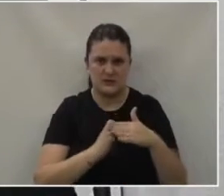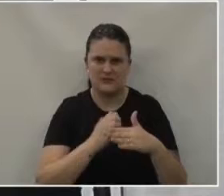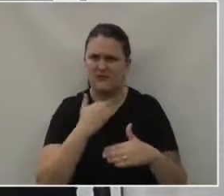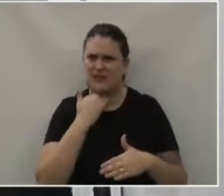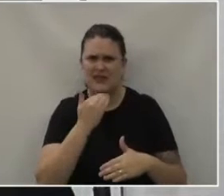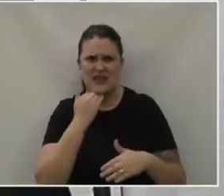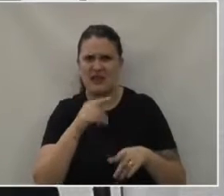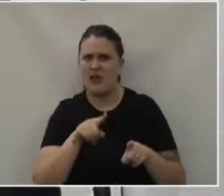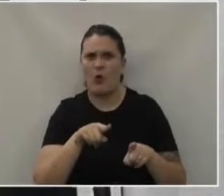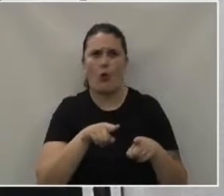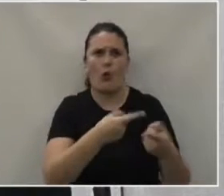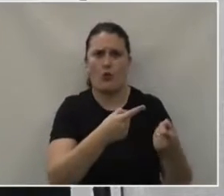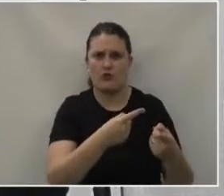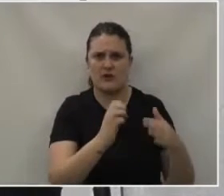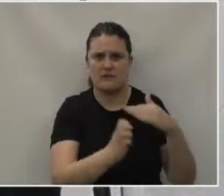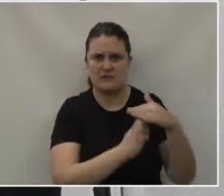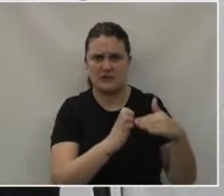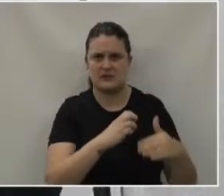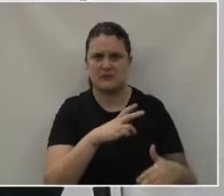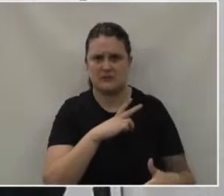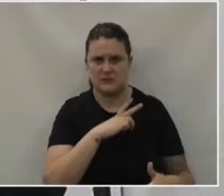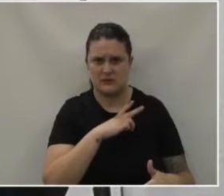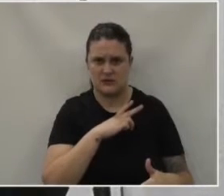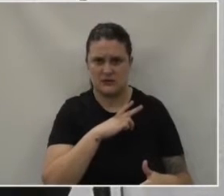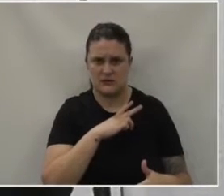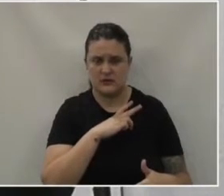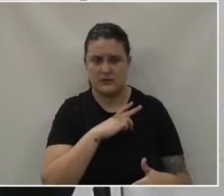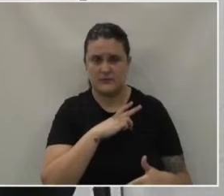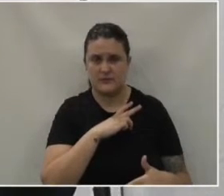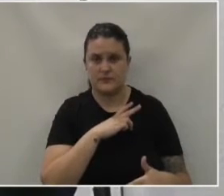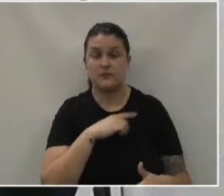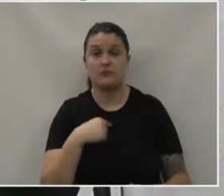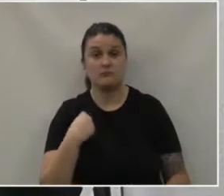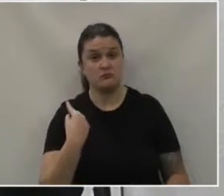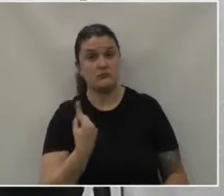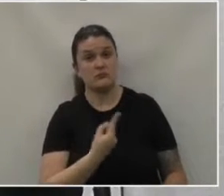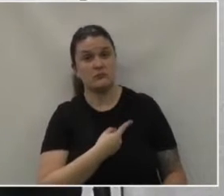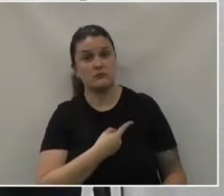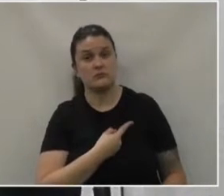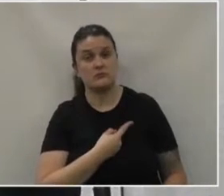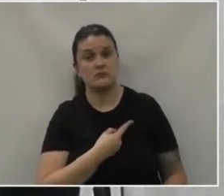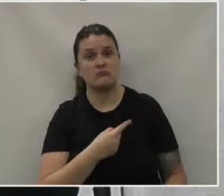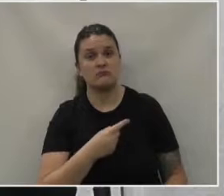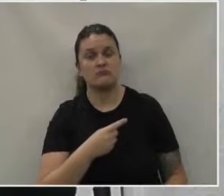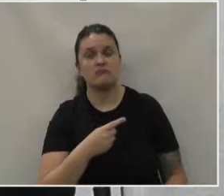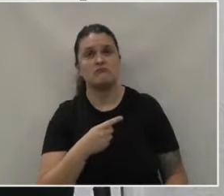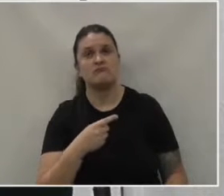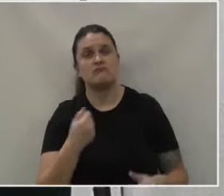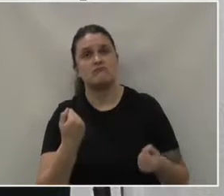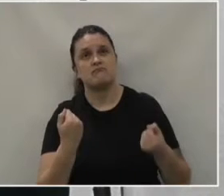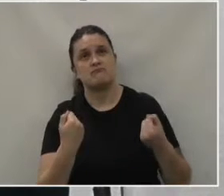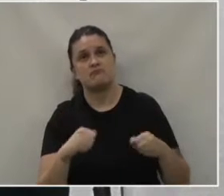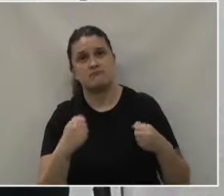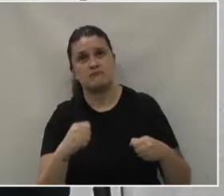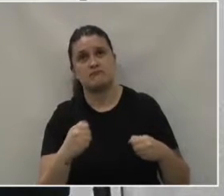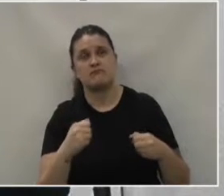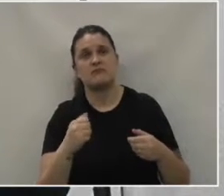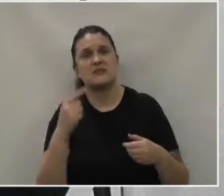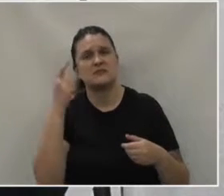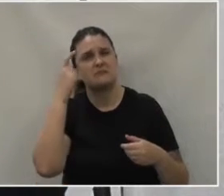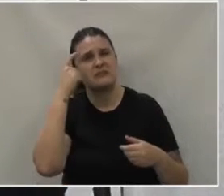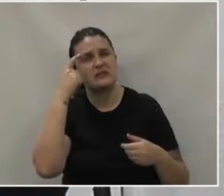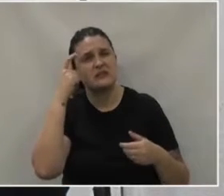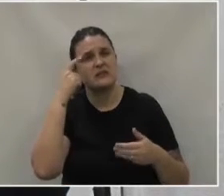Ninguém é contra a iniciativa privada, pelo contrário, nós temos que